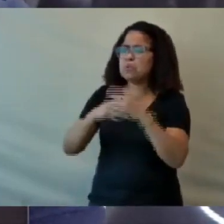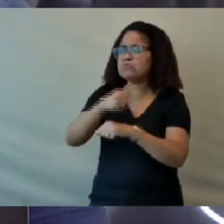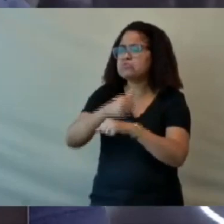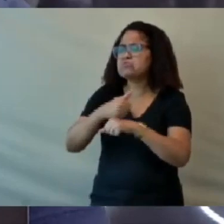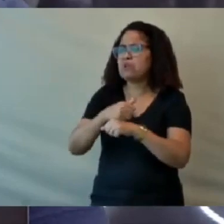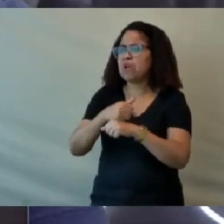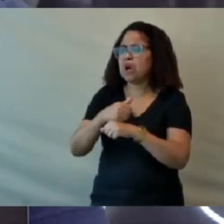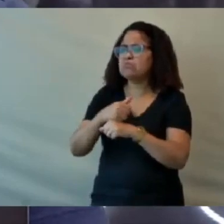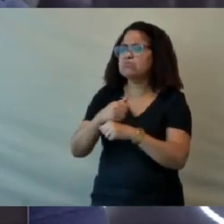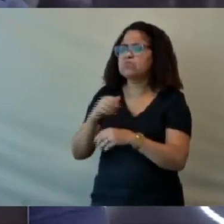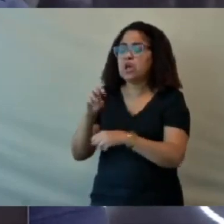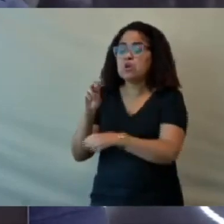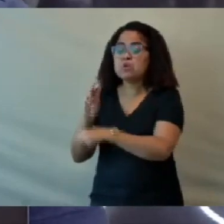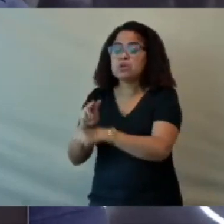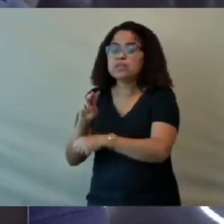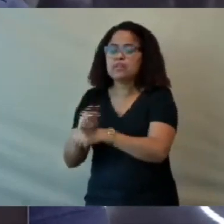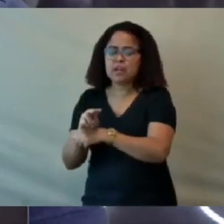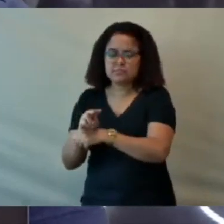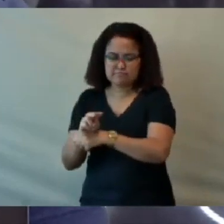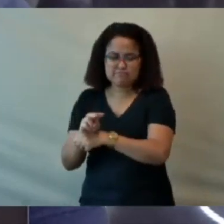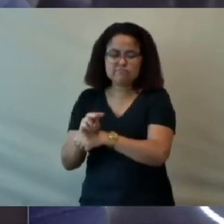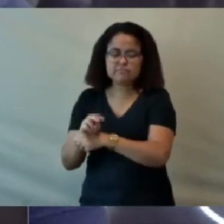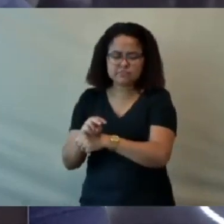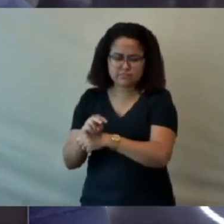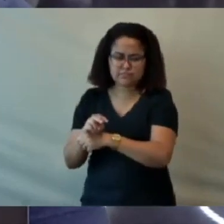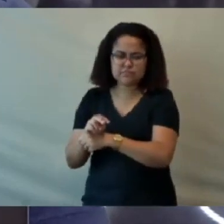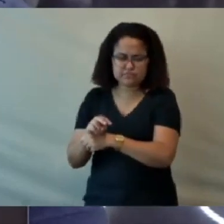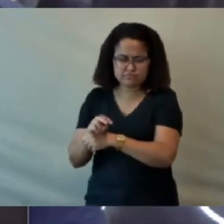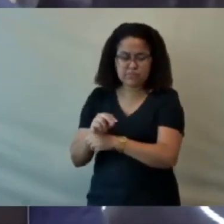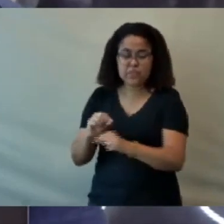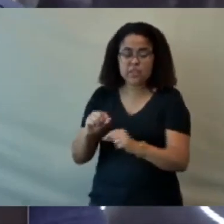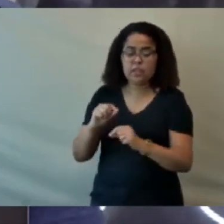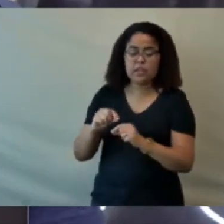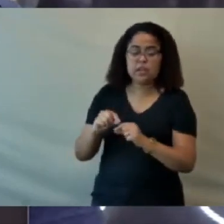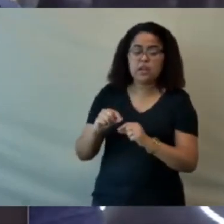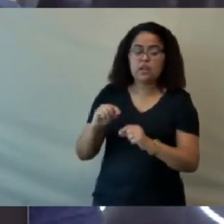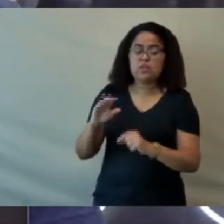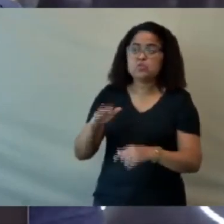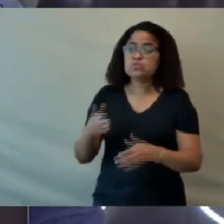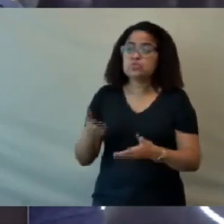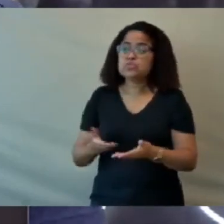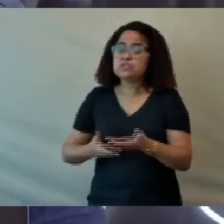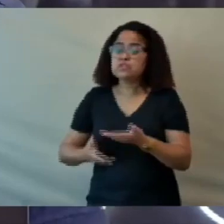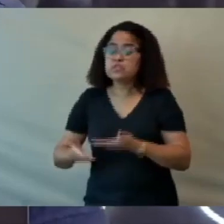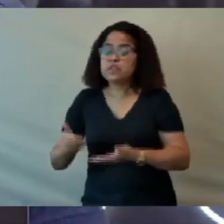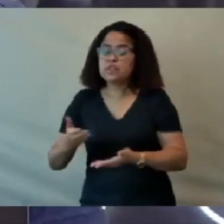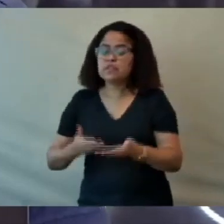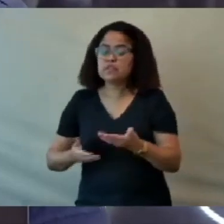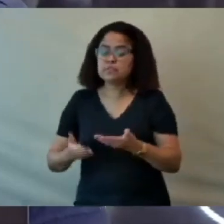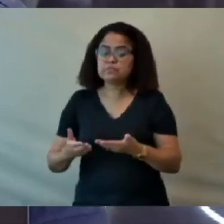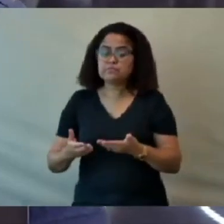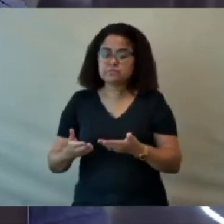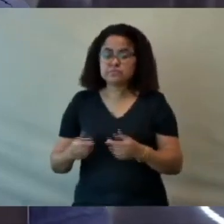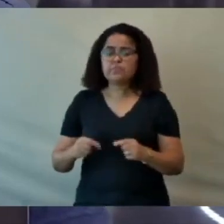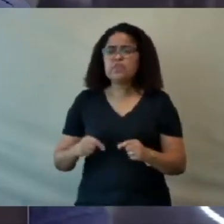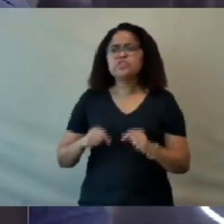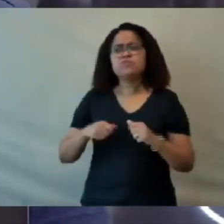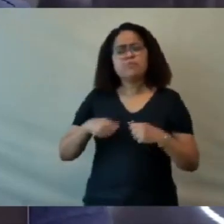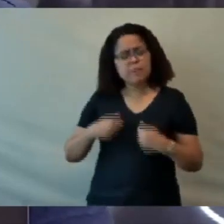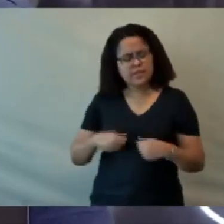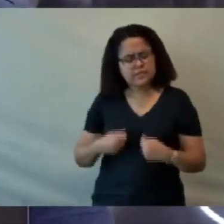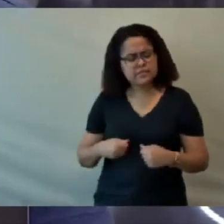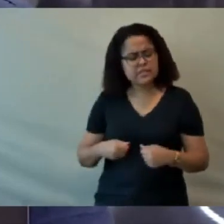extrapolando o serviço que é ofertado e a gente precisa achar esse meio termo a precisa equalizar isso aí para que a coisa